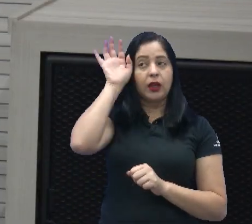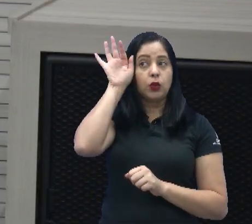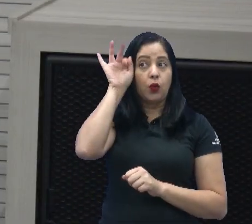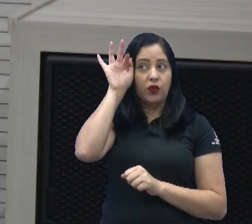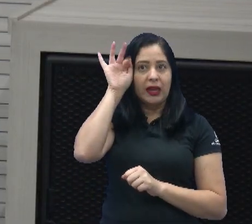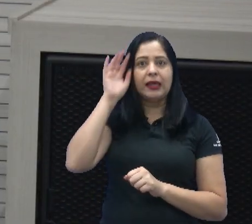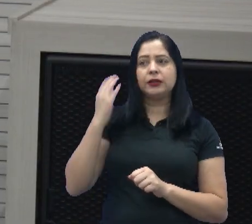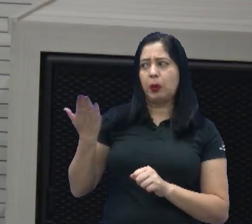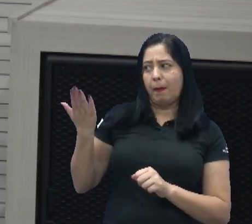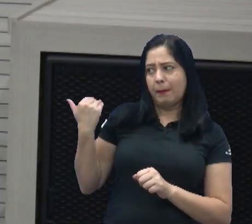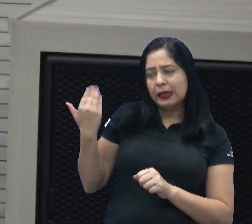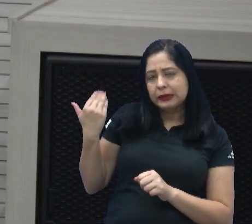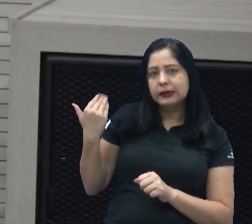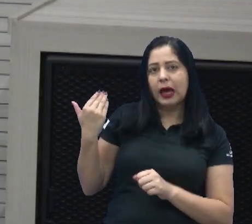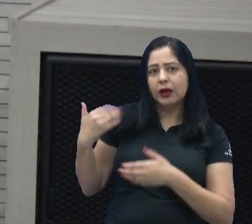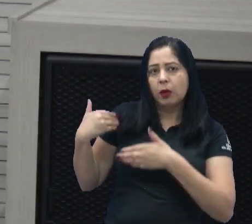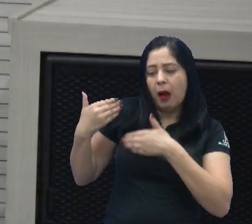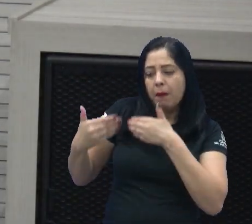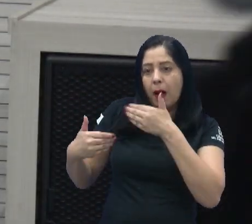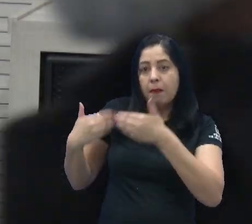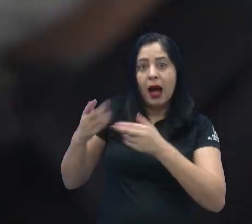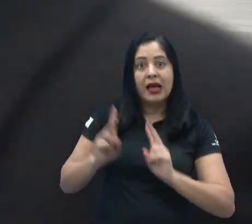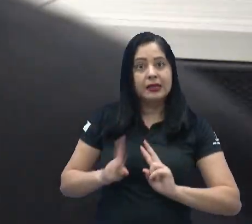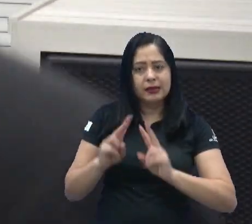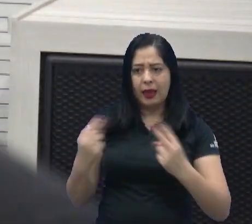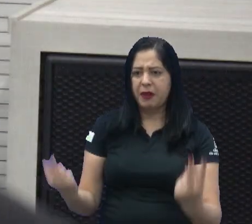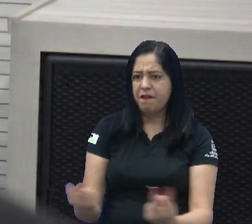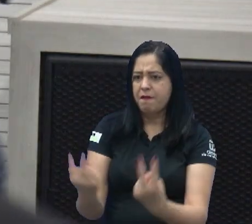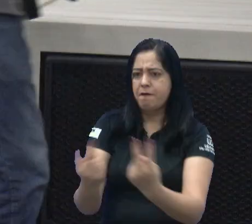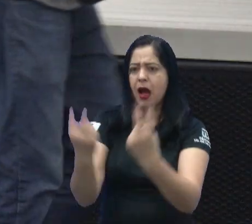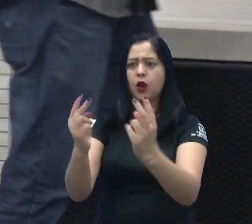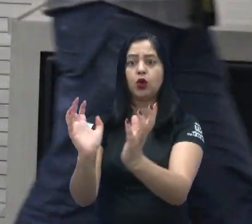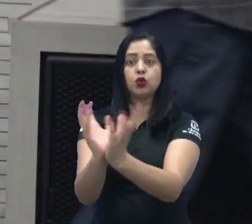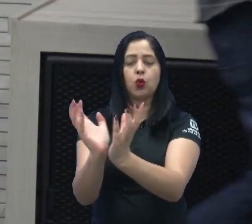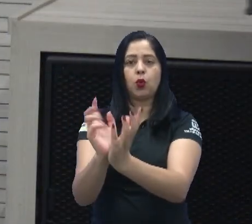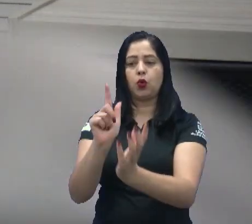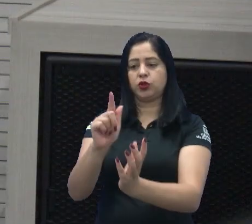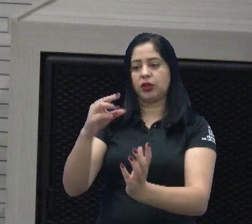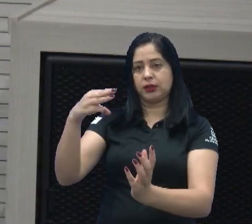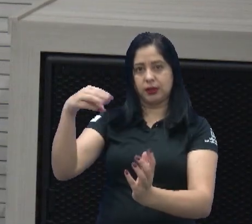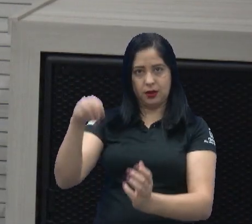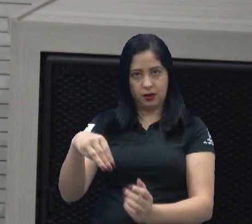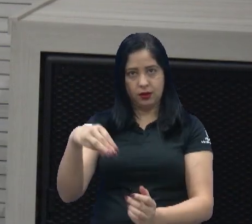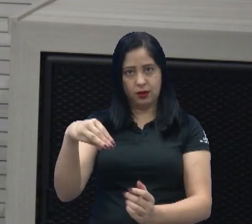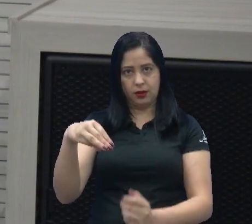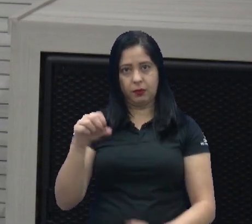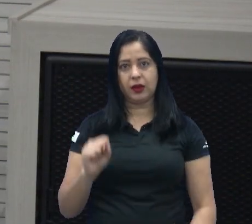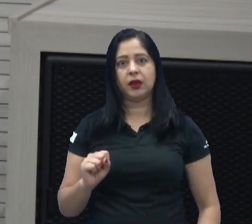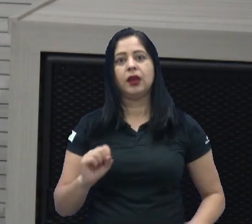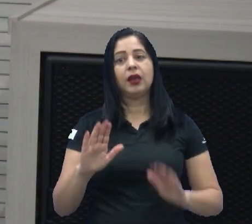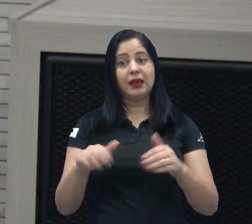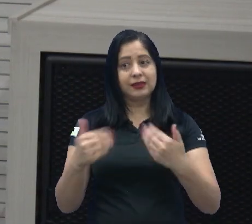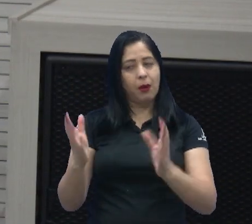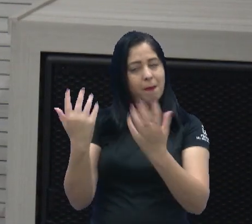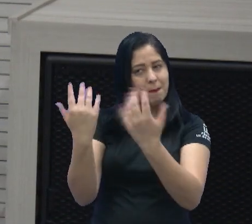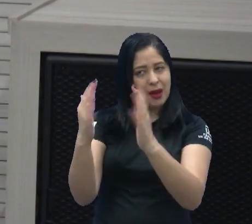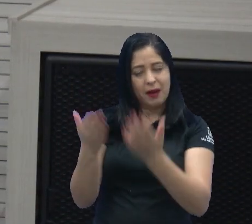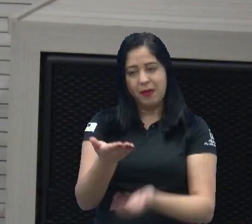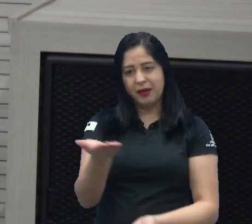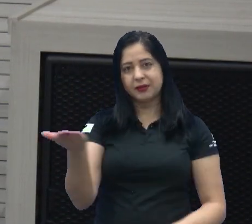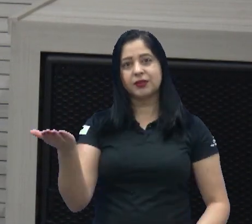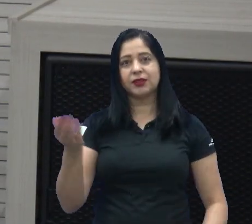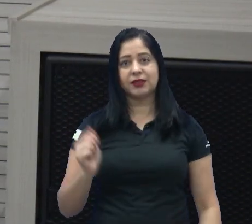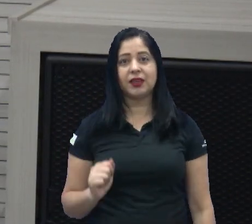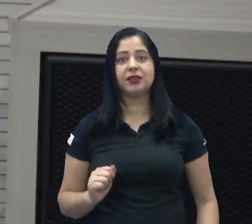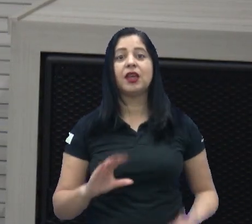até então, agora, que tem valorizado cada vez mais e vocês têm dado esse retorno com maestria. Então, parabéns a todos vocês. E